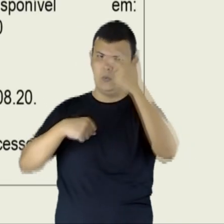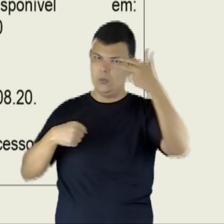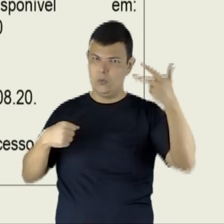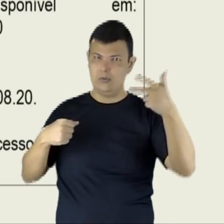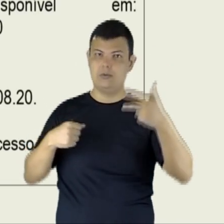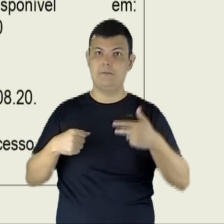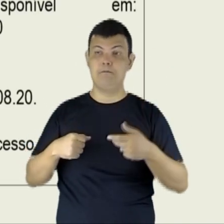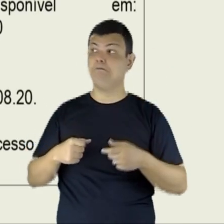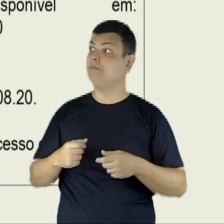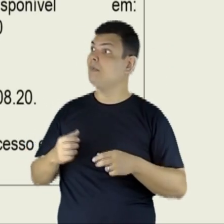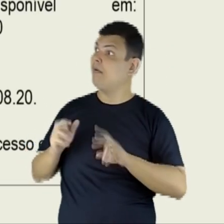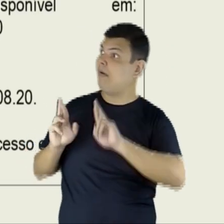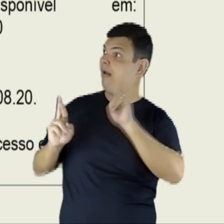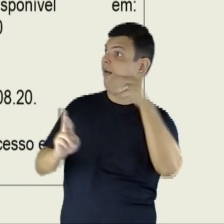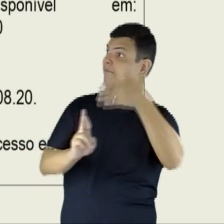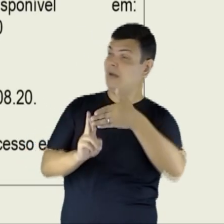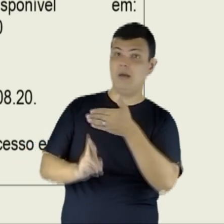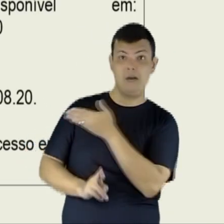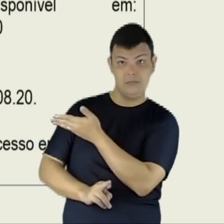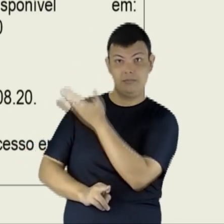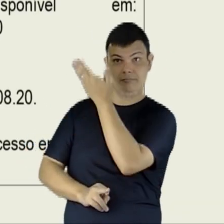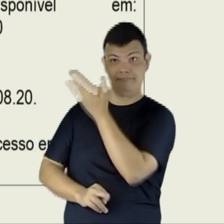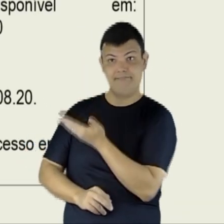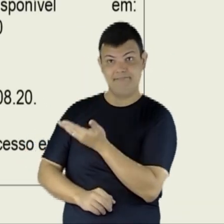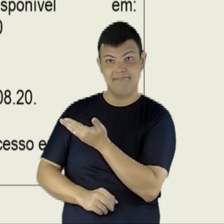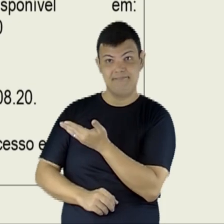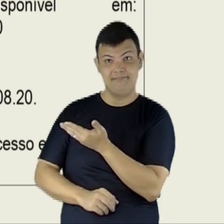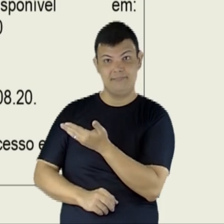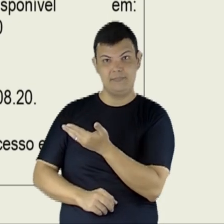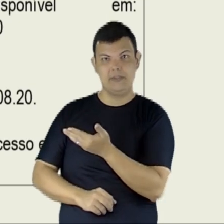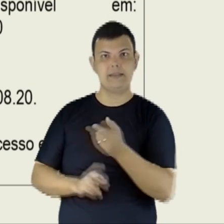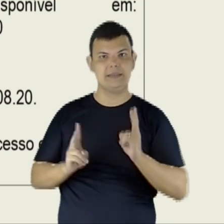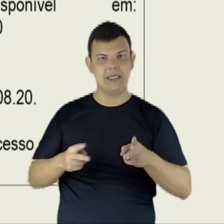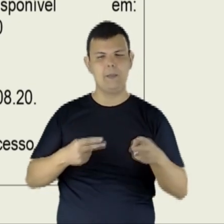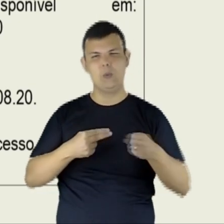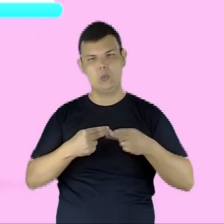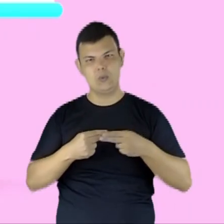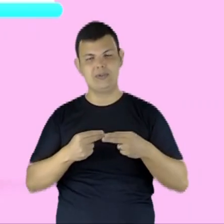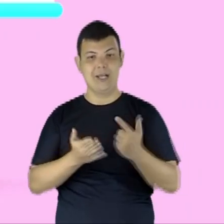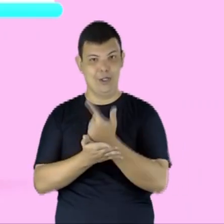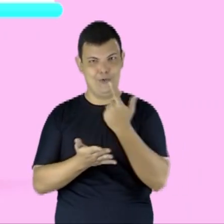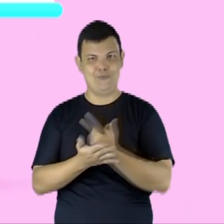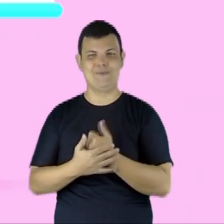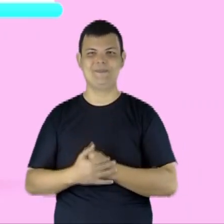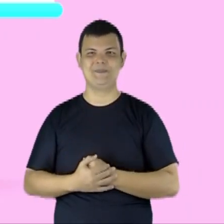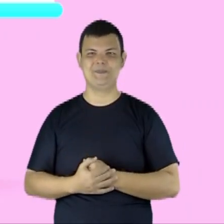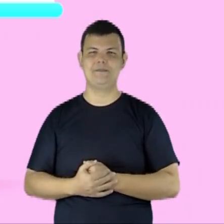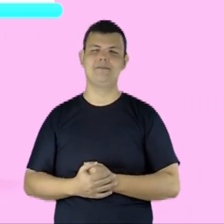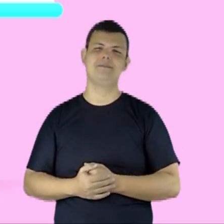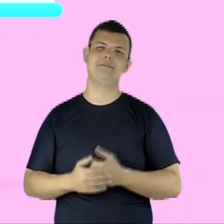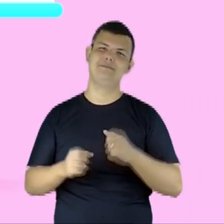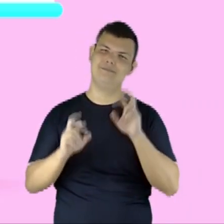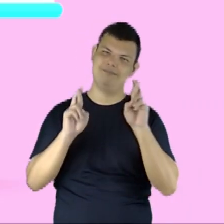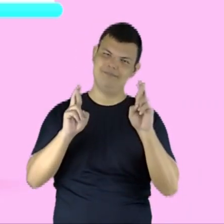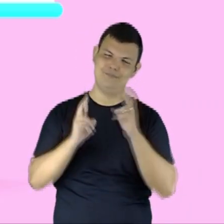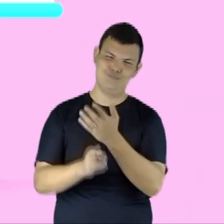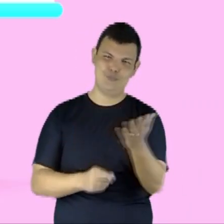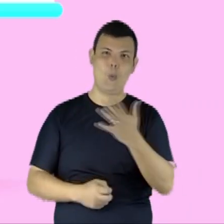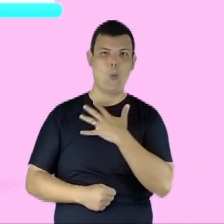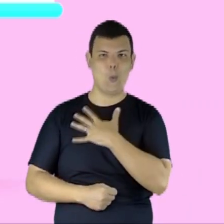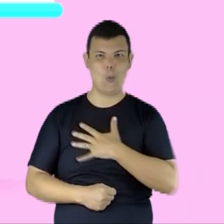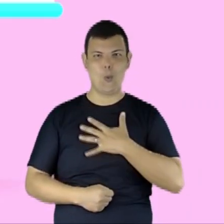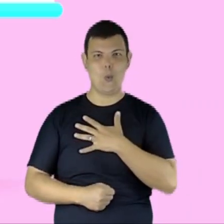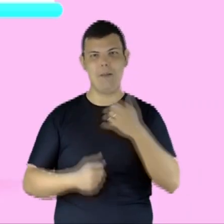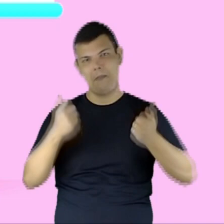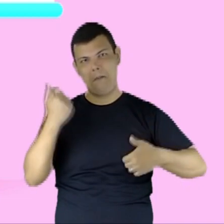as referências da nossa aula foram essas. A gente sempre usa o livro didático, tá bom? Espero que você tenha gostado da nossa